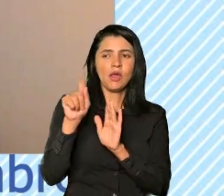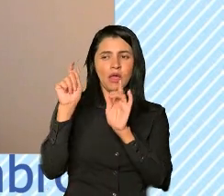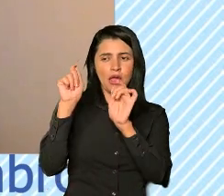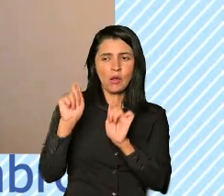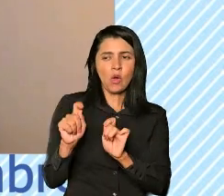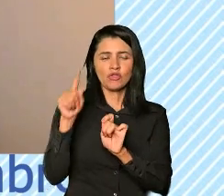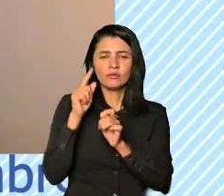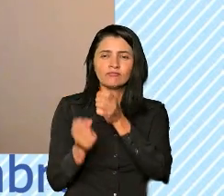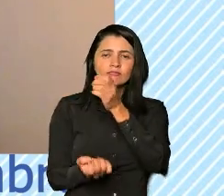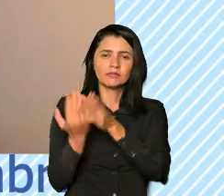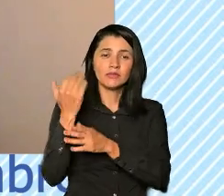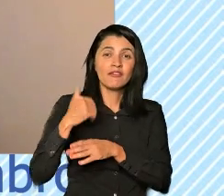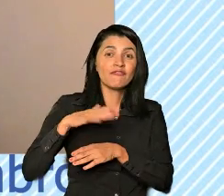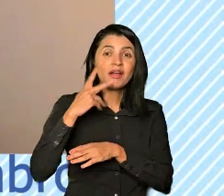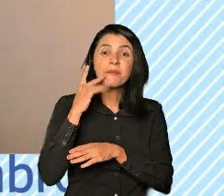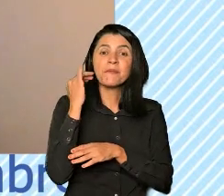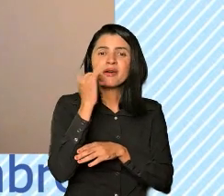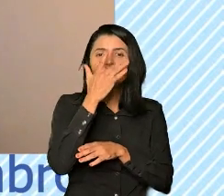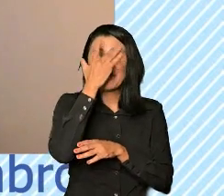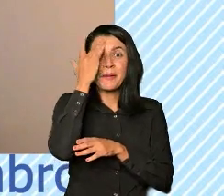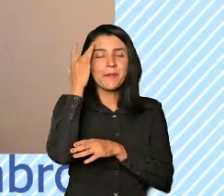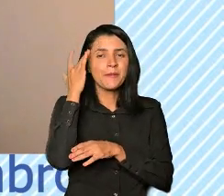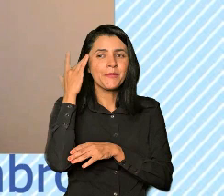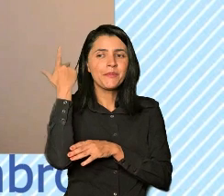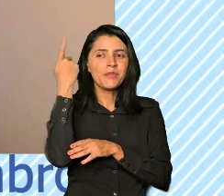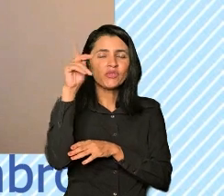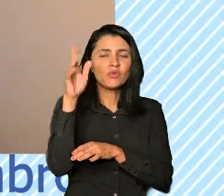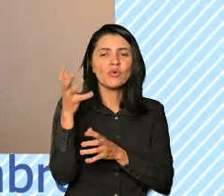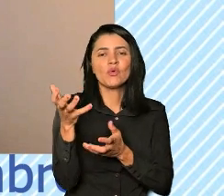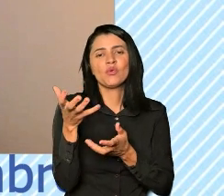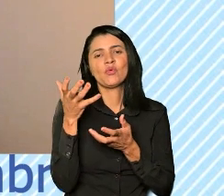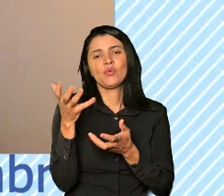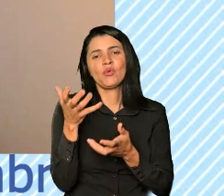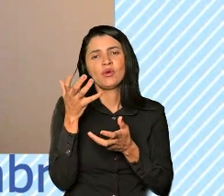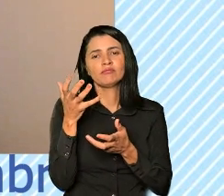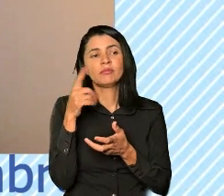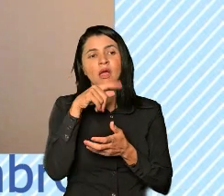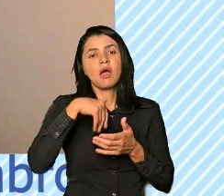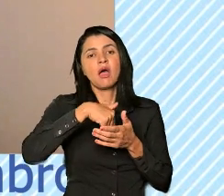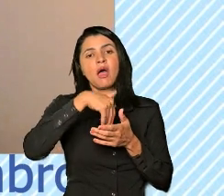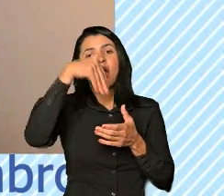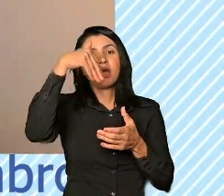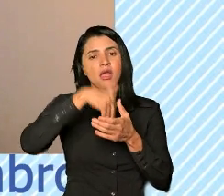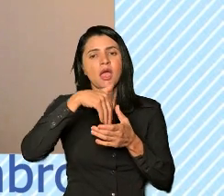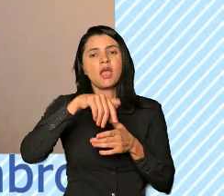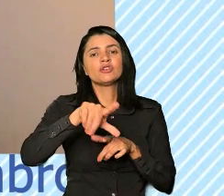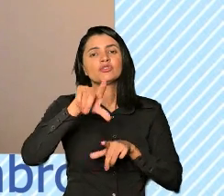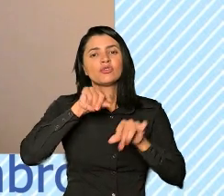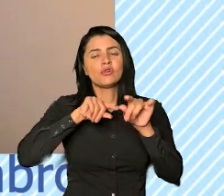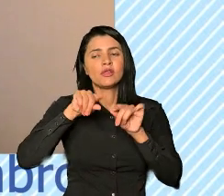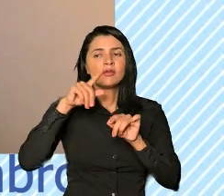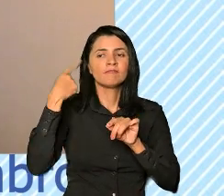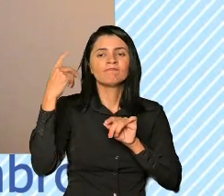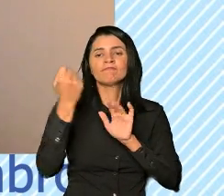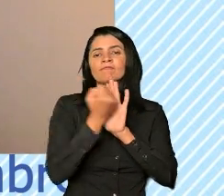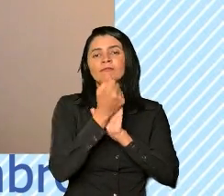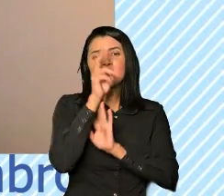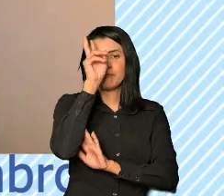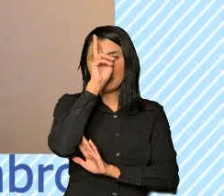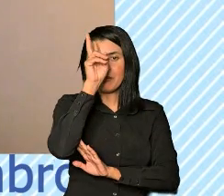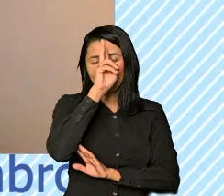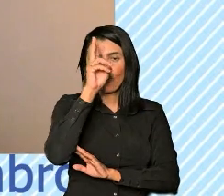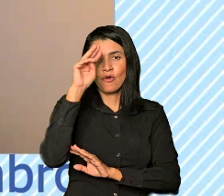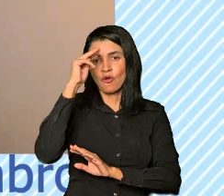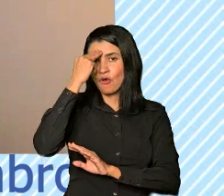construído, ele diz muito mais das pessoas que querem eleger aquela pessoa à memória nacional do